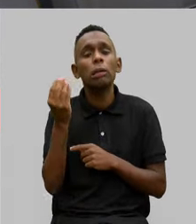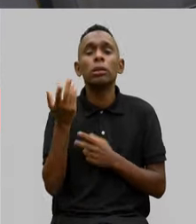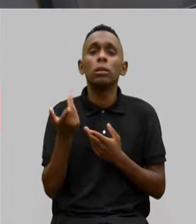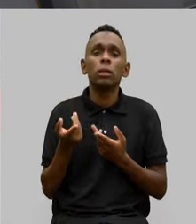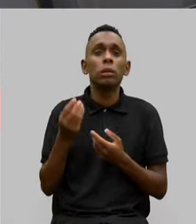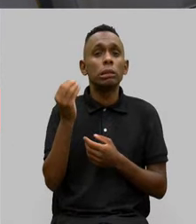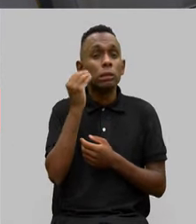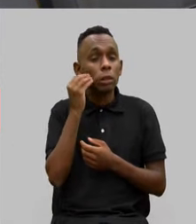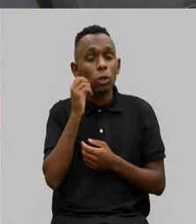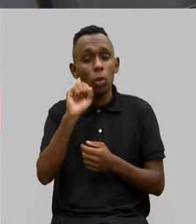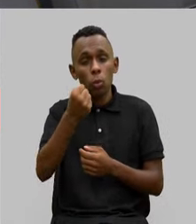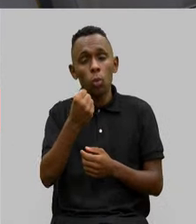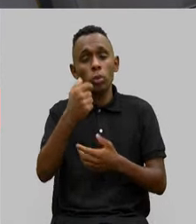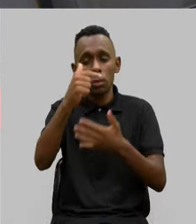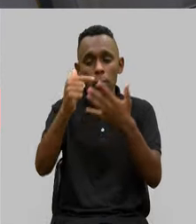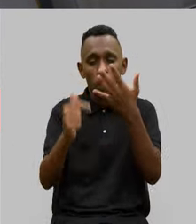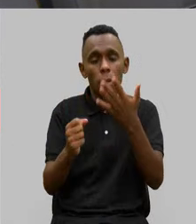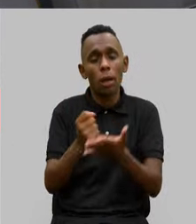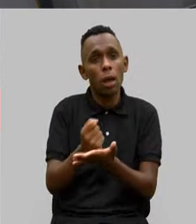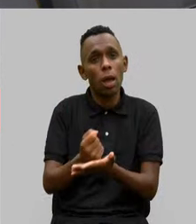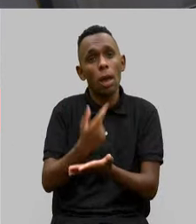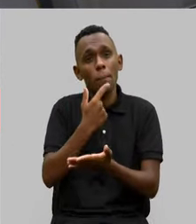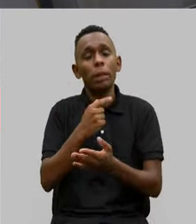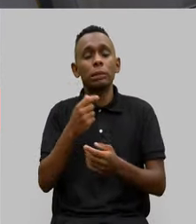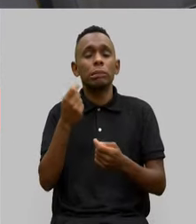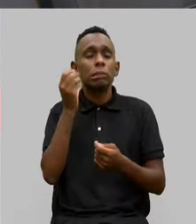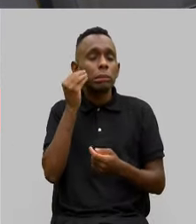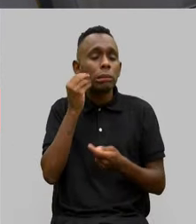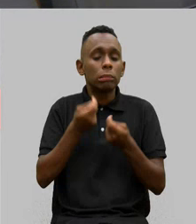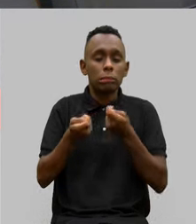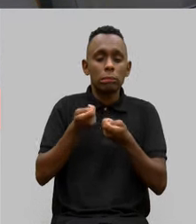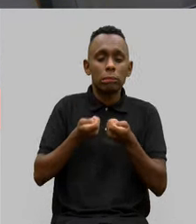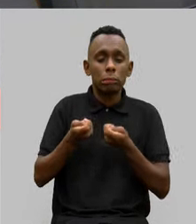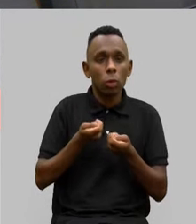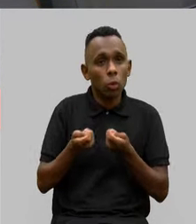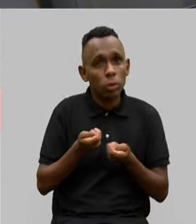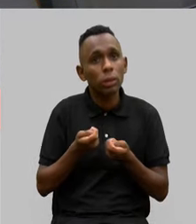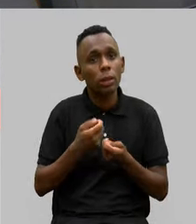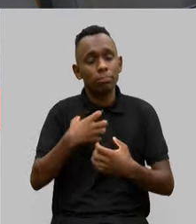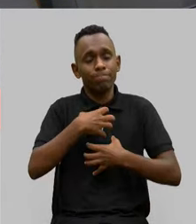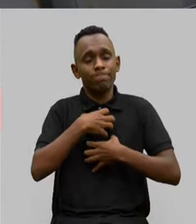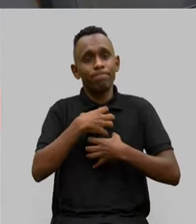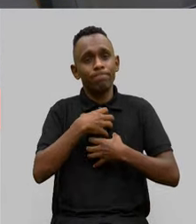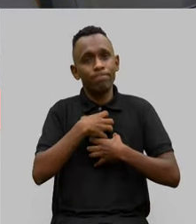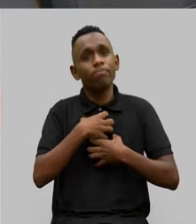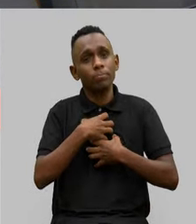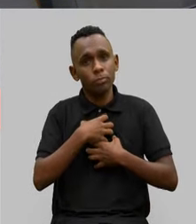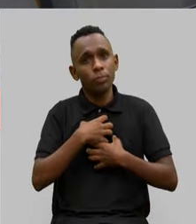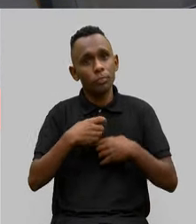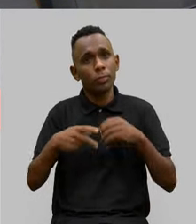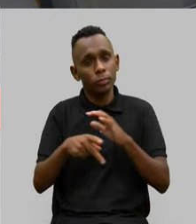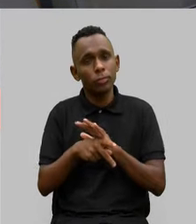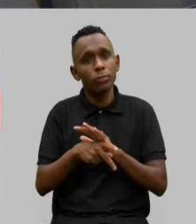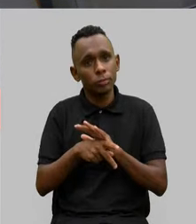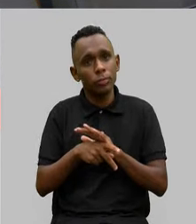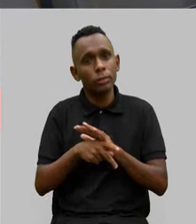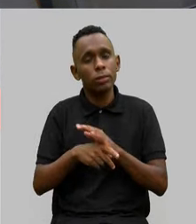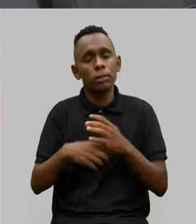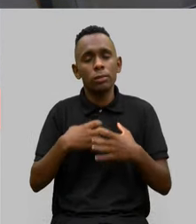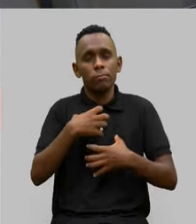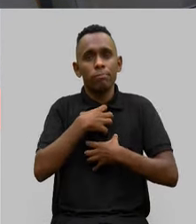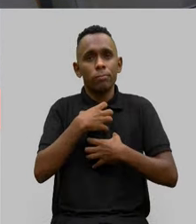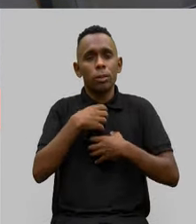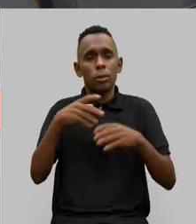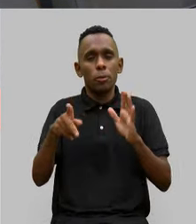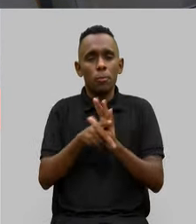oito medicamentos alopáticos para controlar eh sintomas e de comportamento do